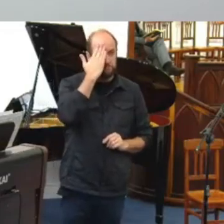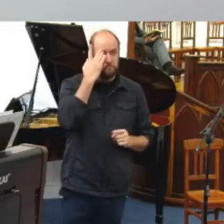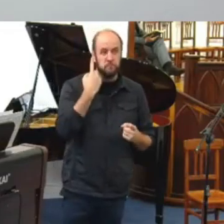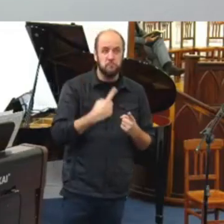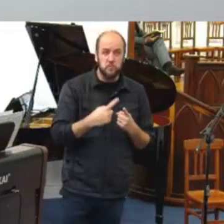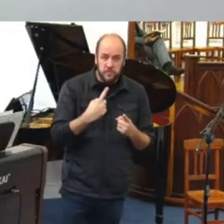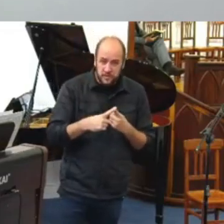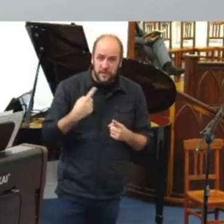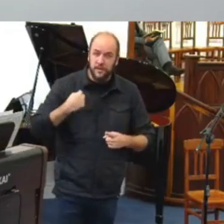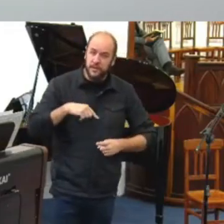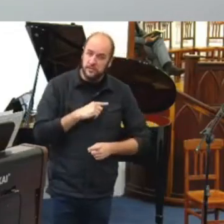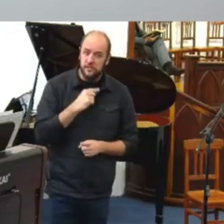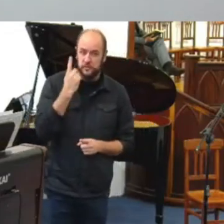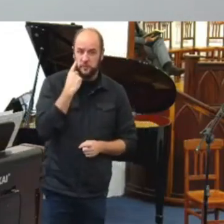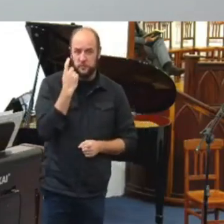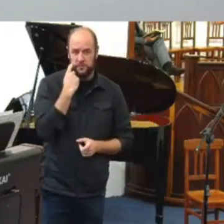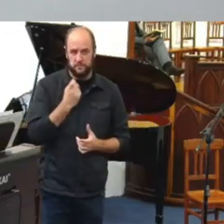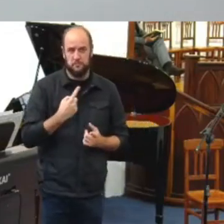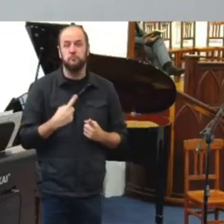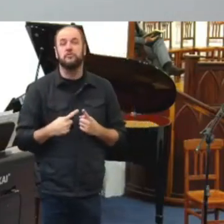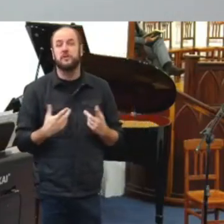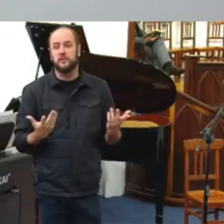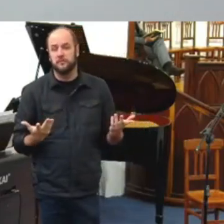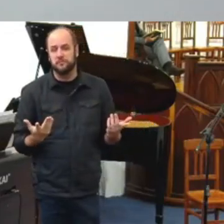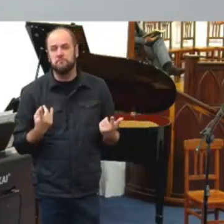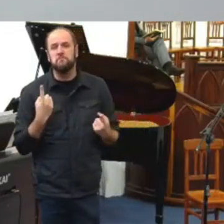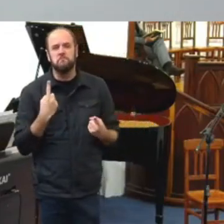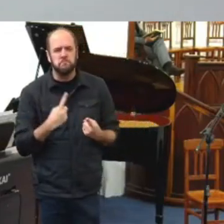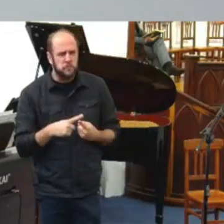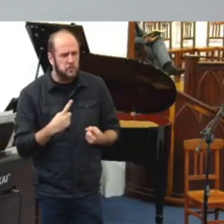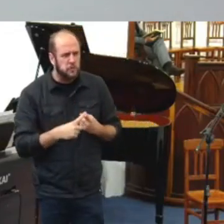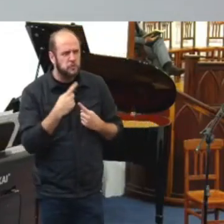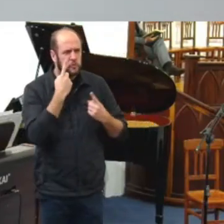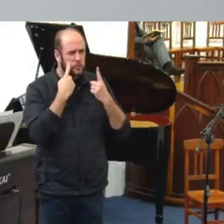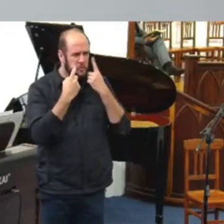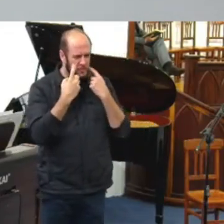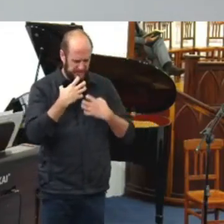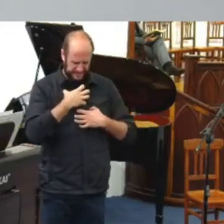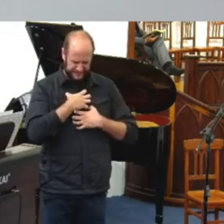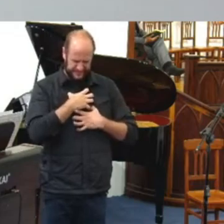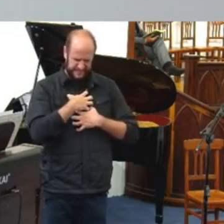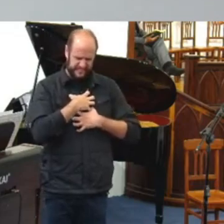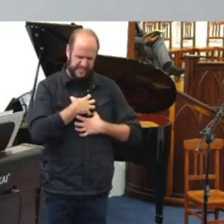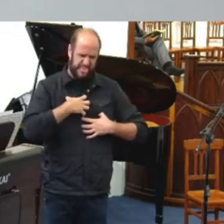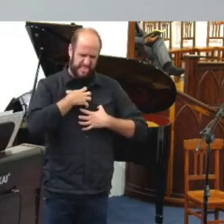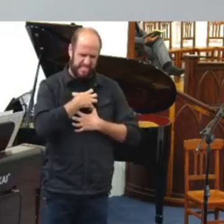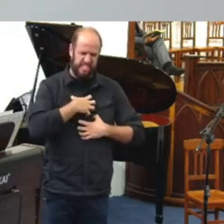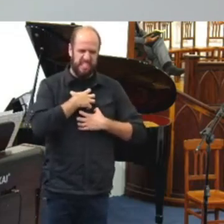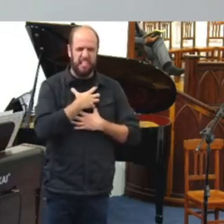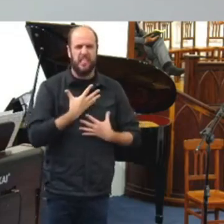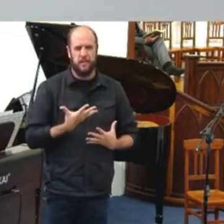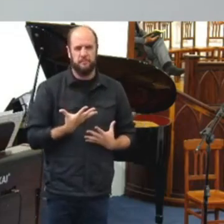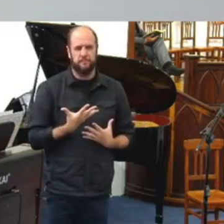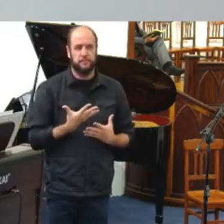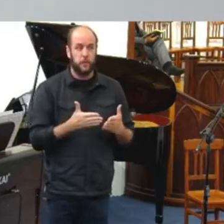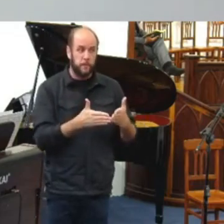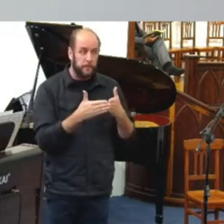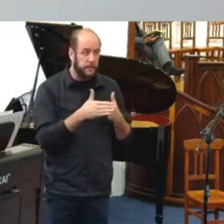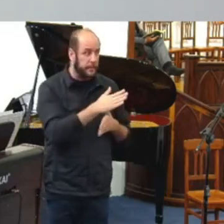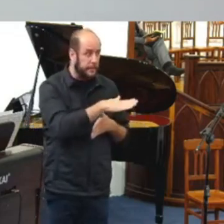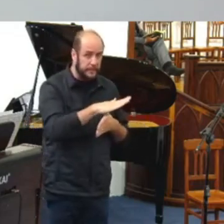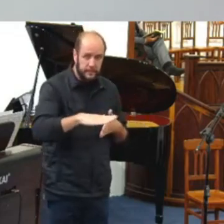choramos, o porquê que esse choro ele está nos consumindo. Por isso, crianças, o pedido